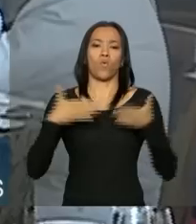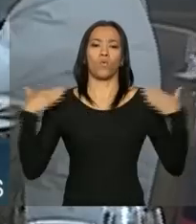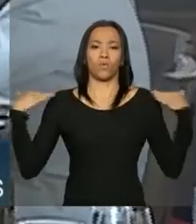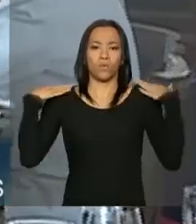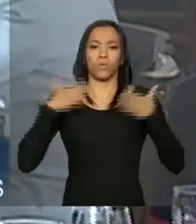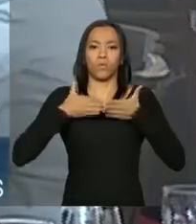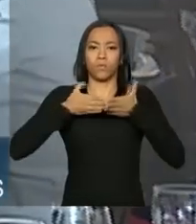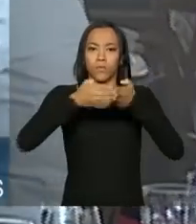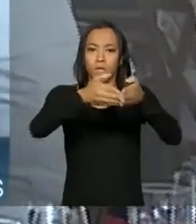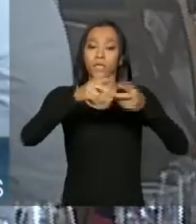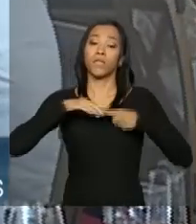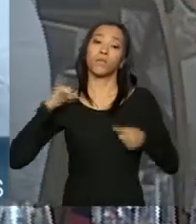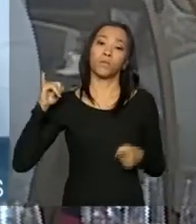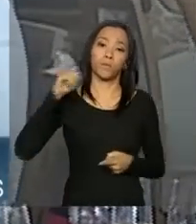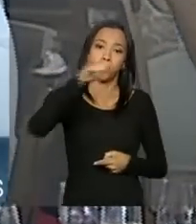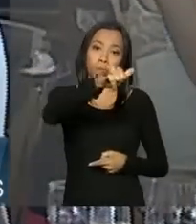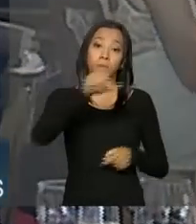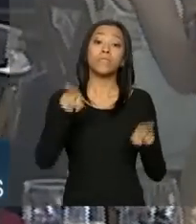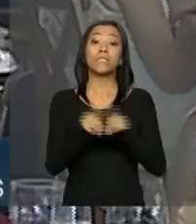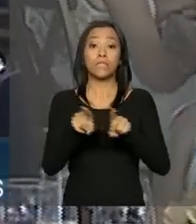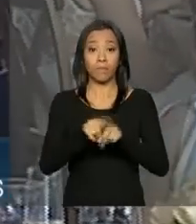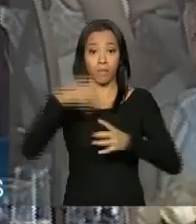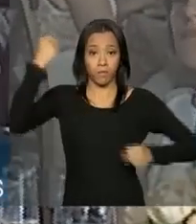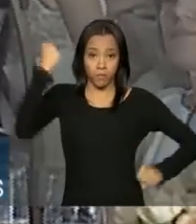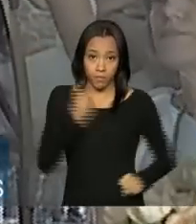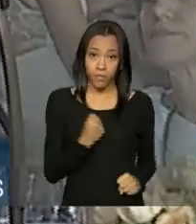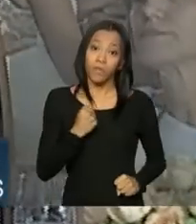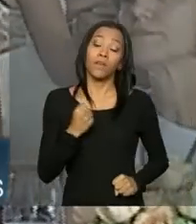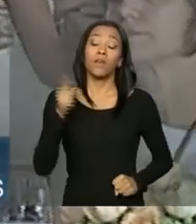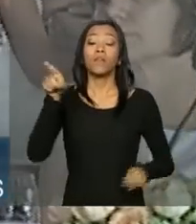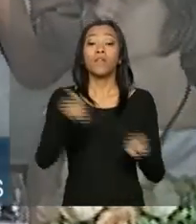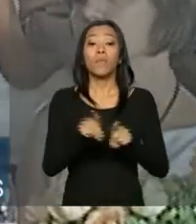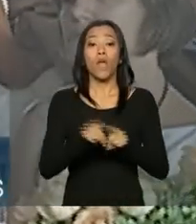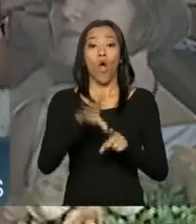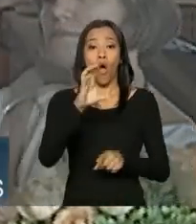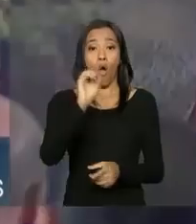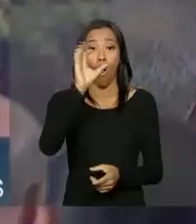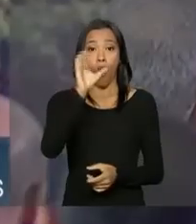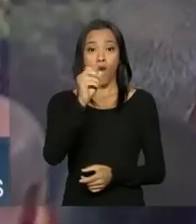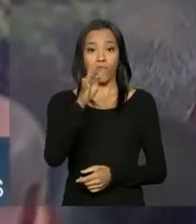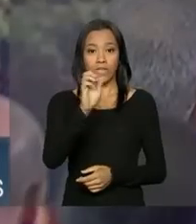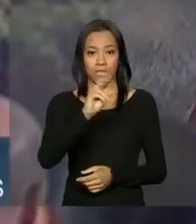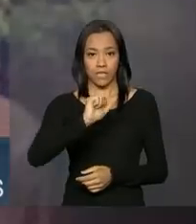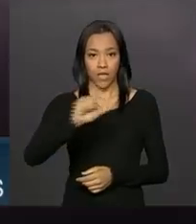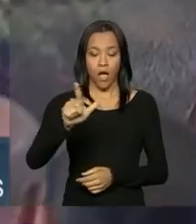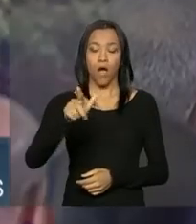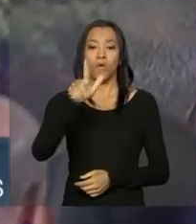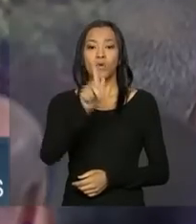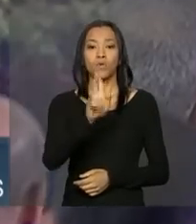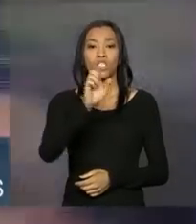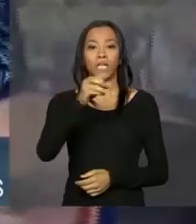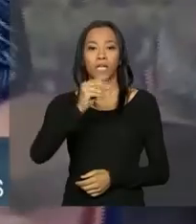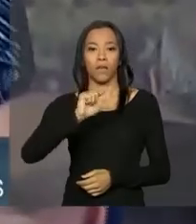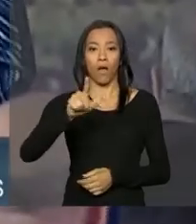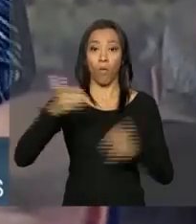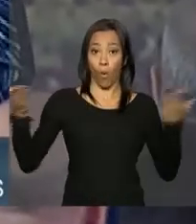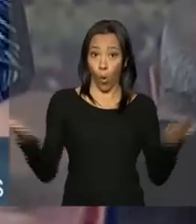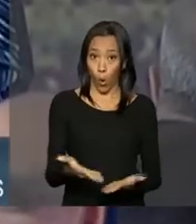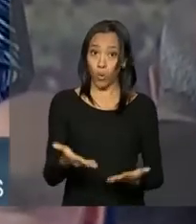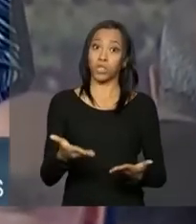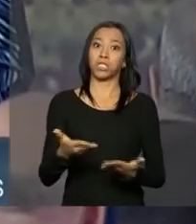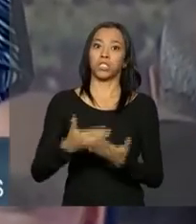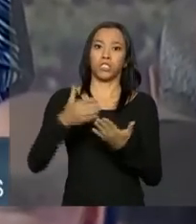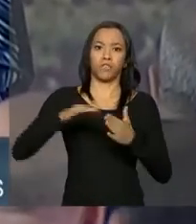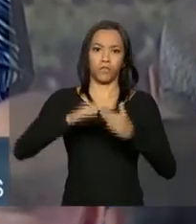da Aeronáutica e oficiais generais, hoje aqui promovidos. Dirigir